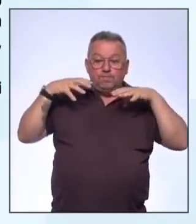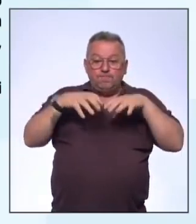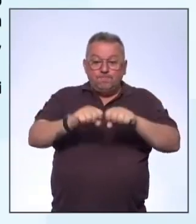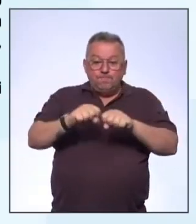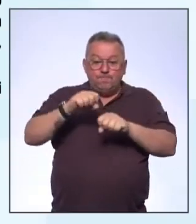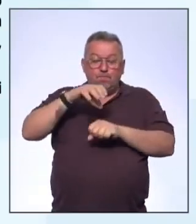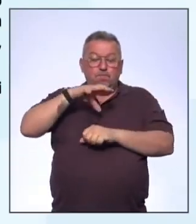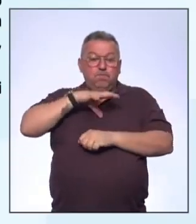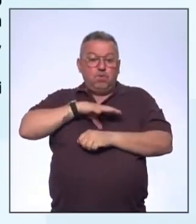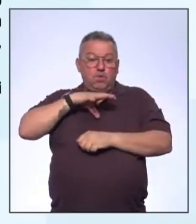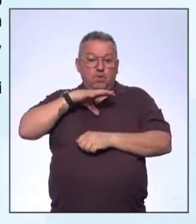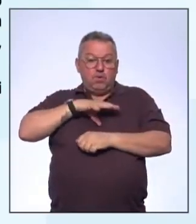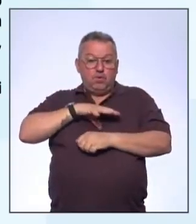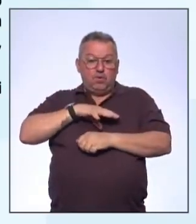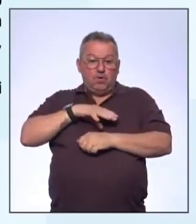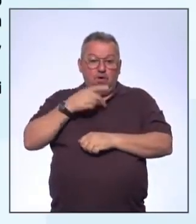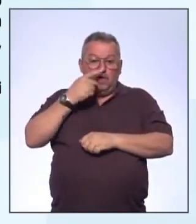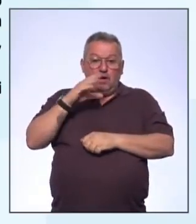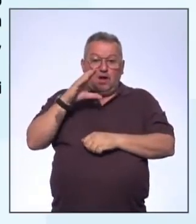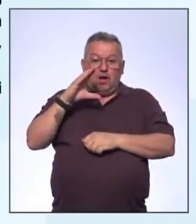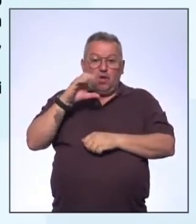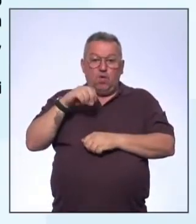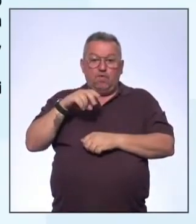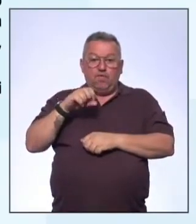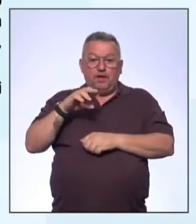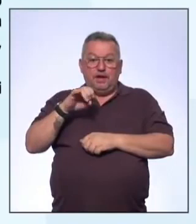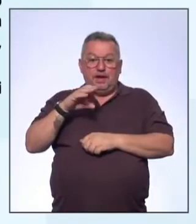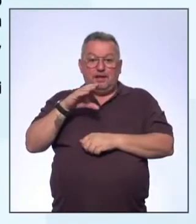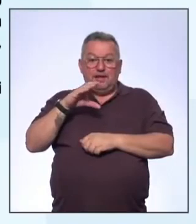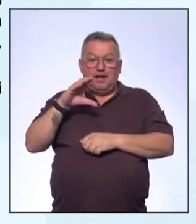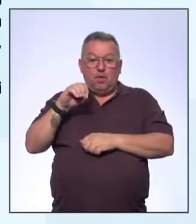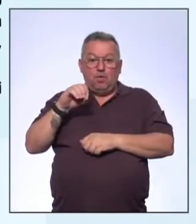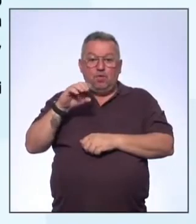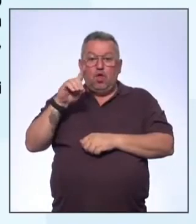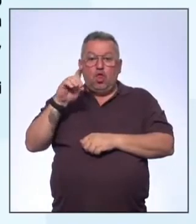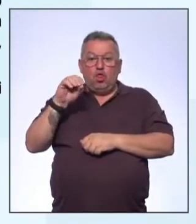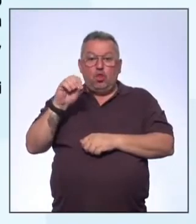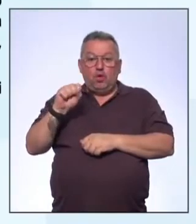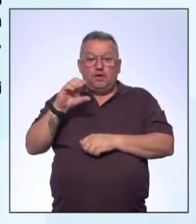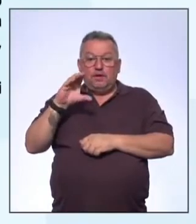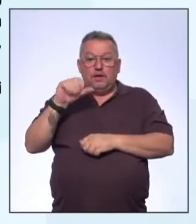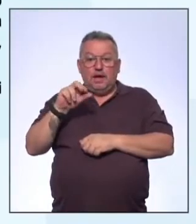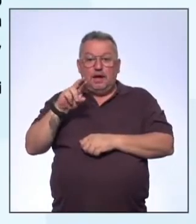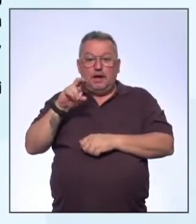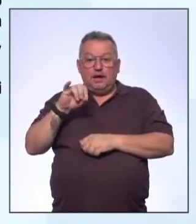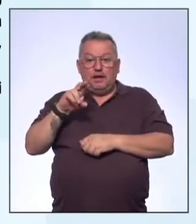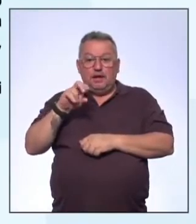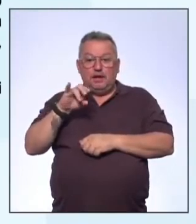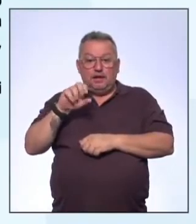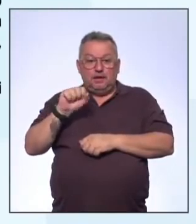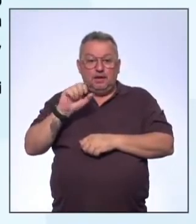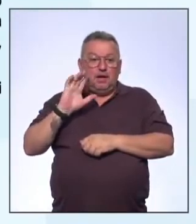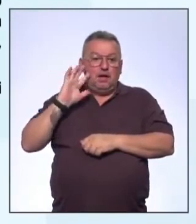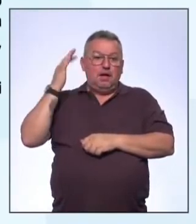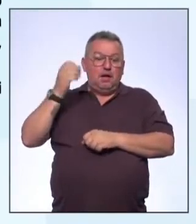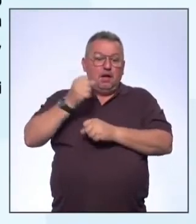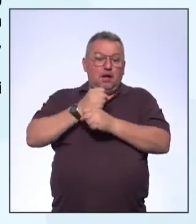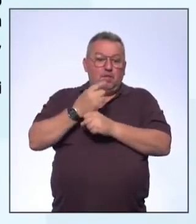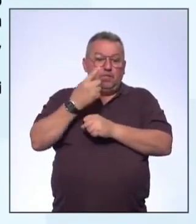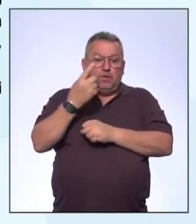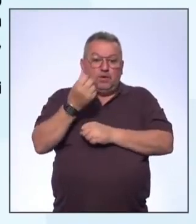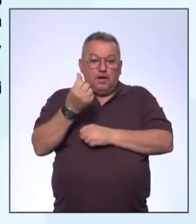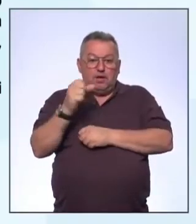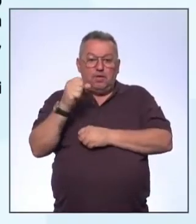portuguesa, conhecida como a Confederação dos Cariris, ocorrida entre